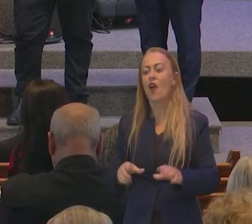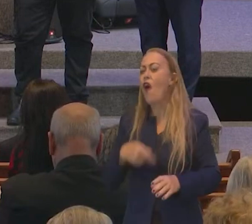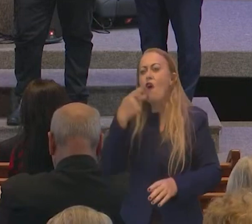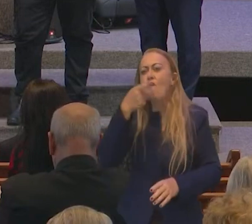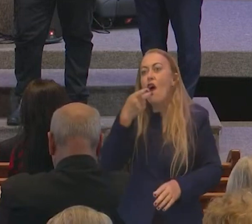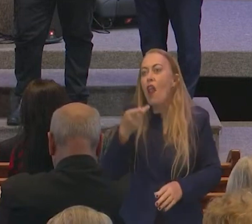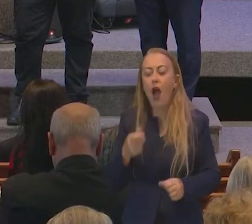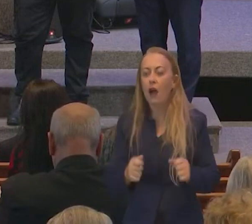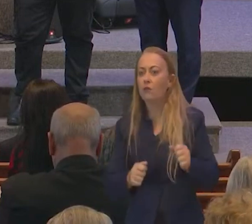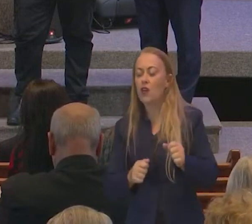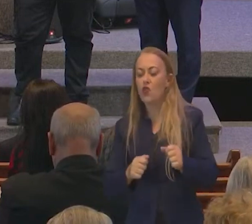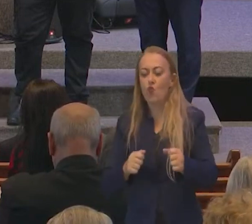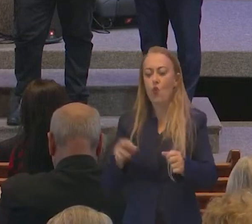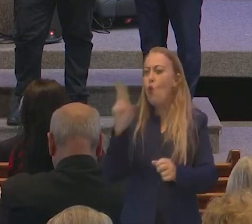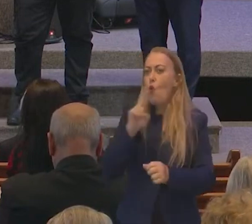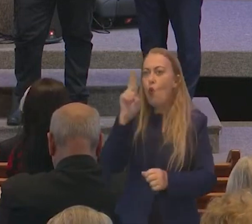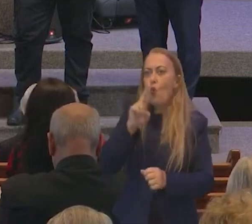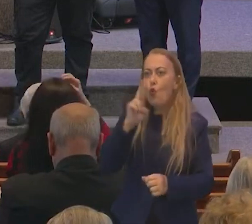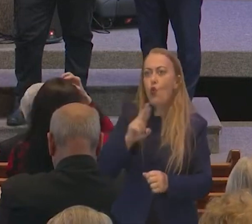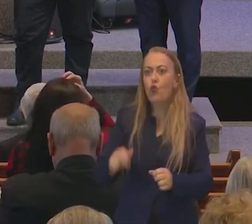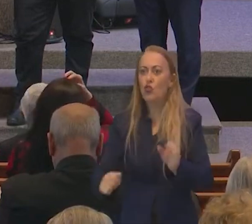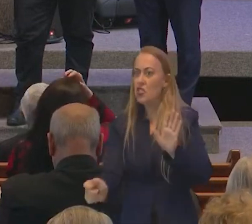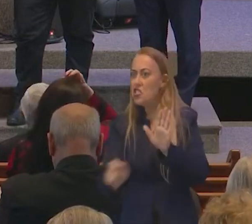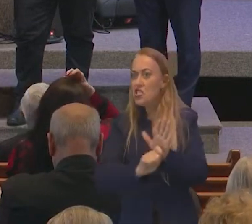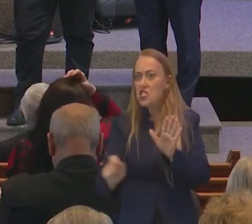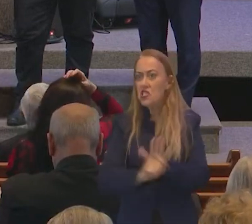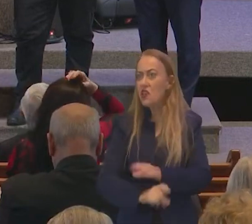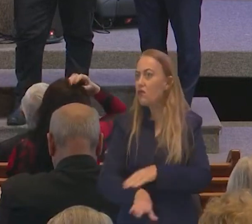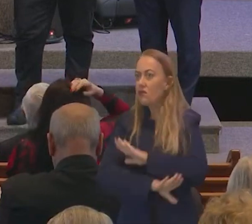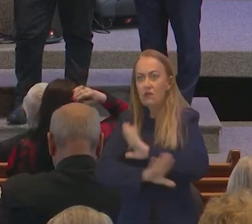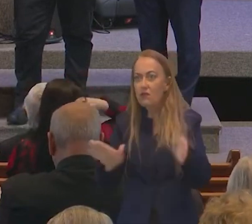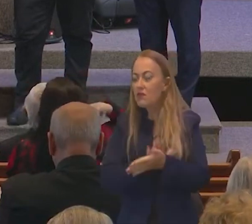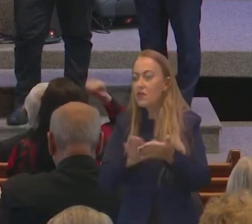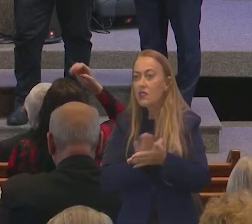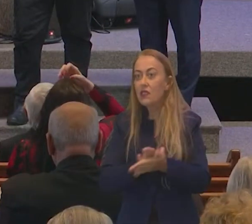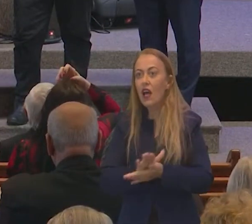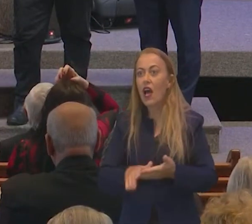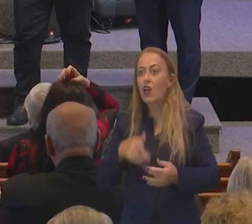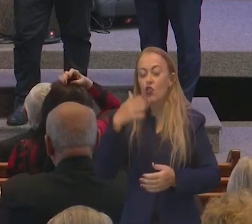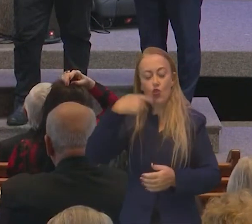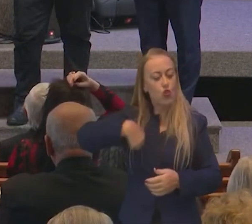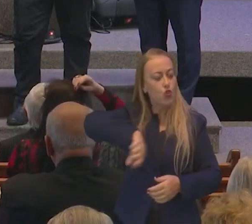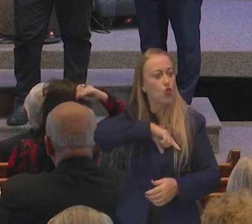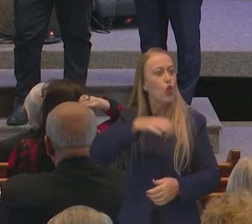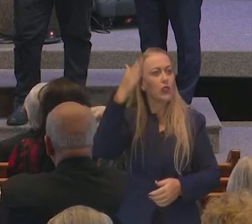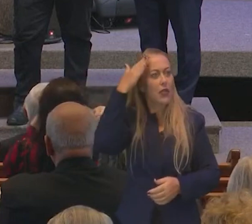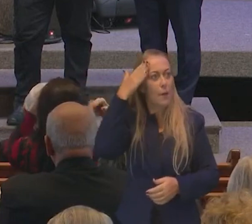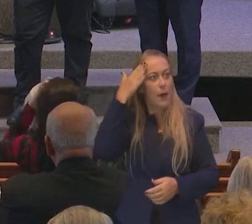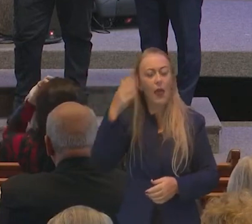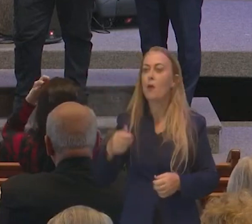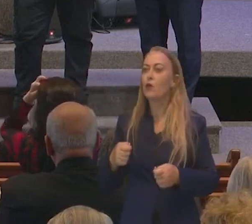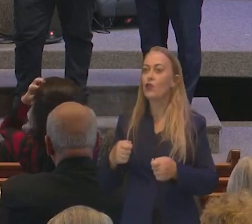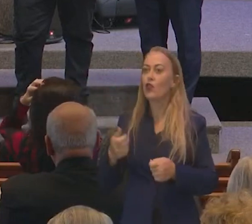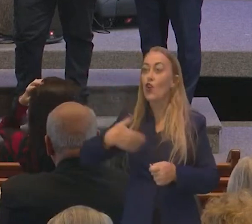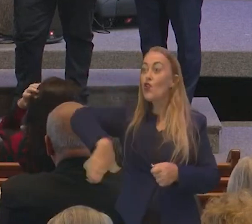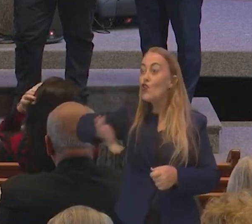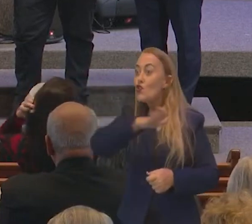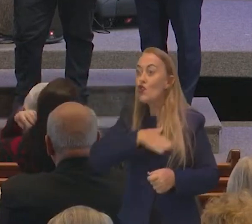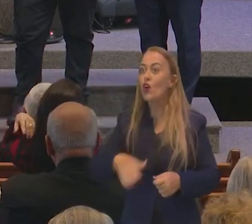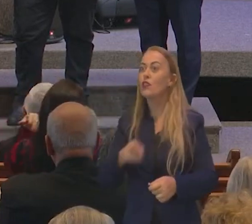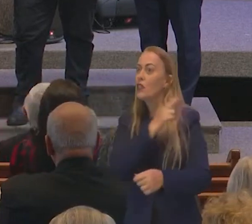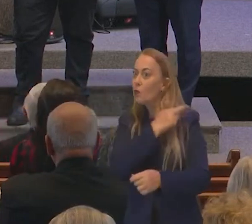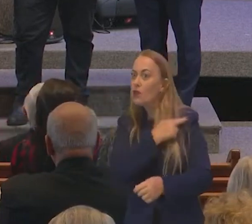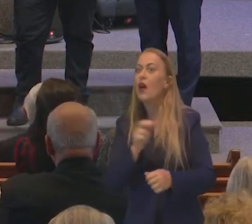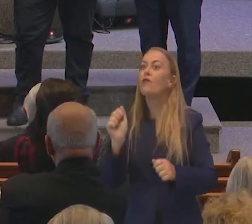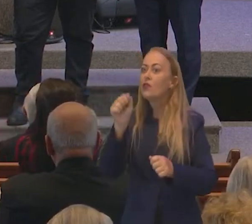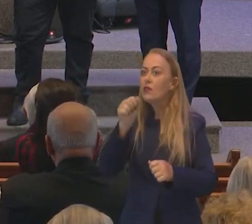nós sabemos, irmãos, todos nós sabemos, a Cristolândia é prova disso. Me parece que 80%, 90%